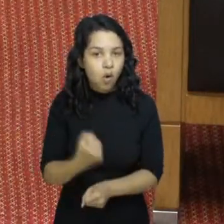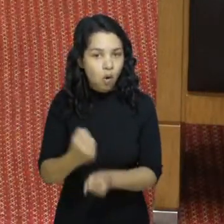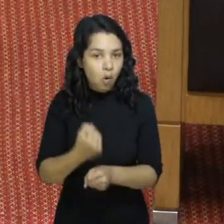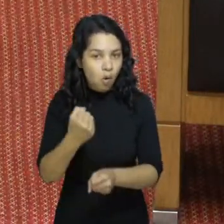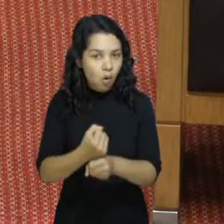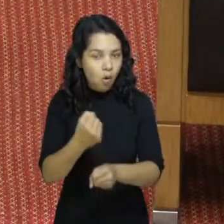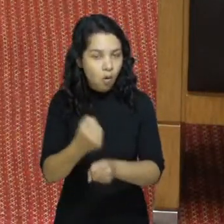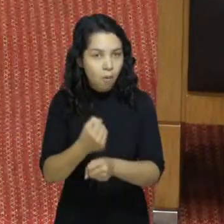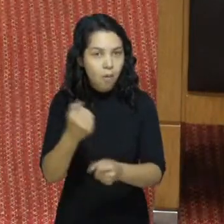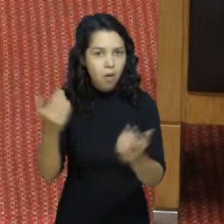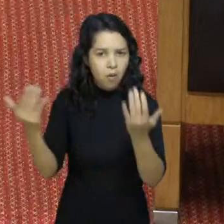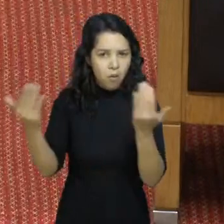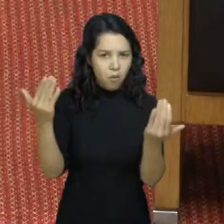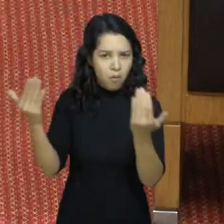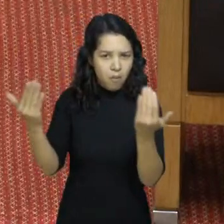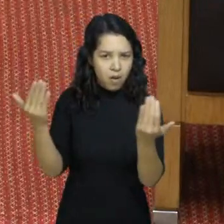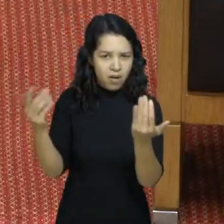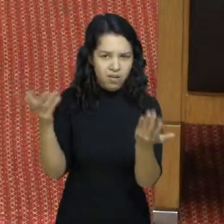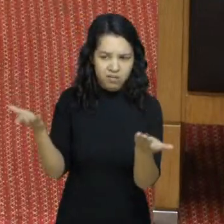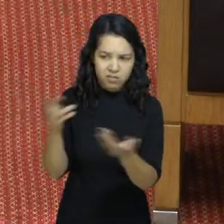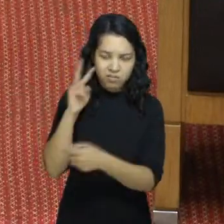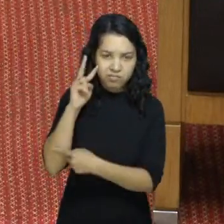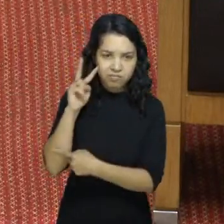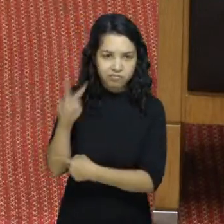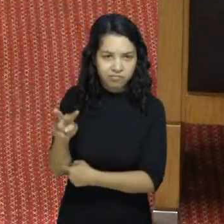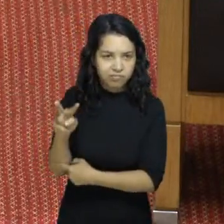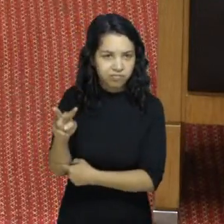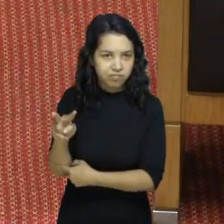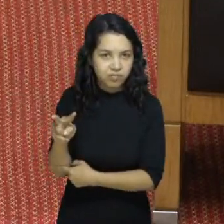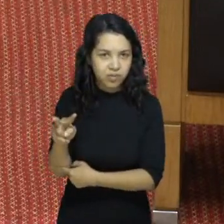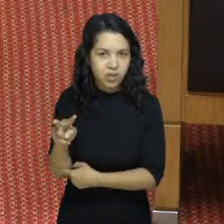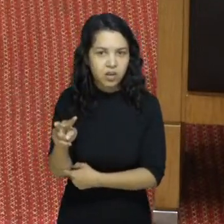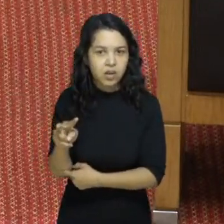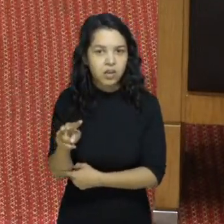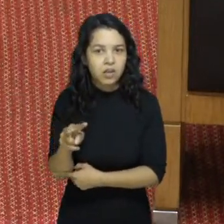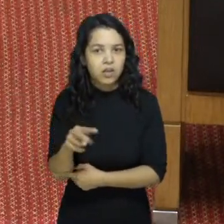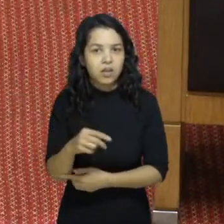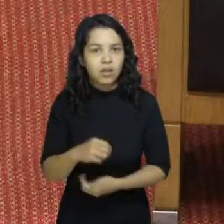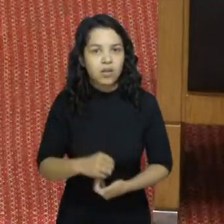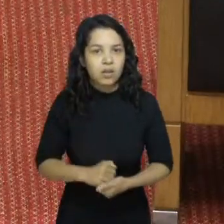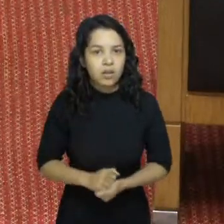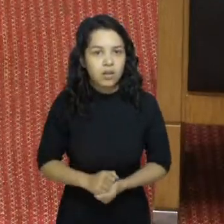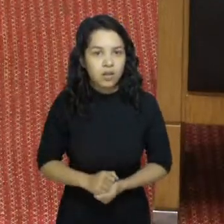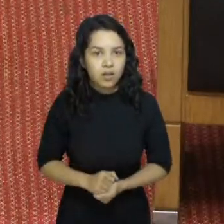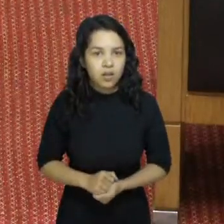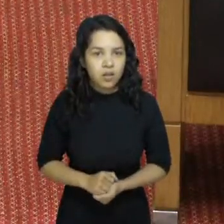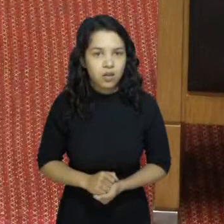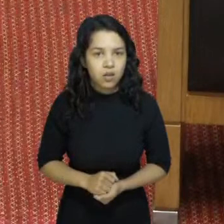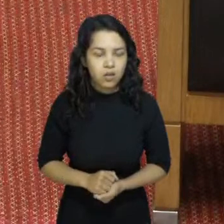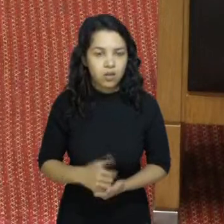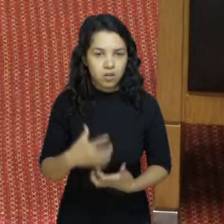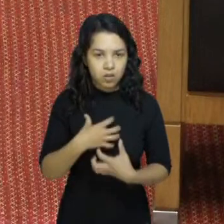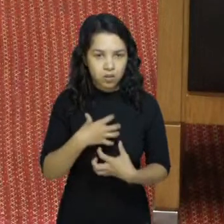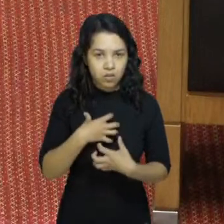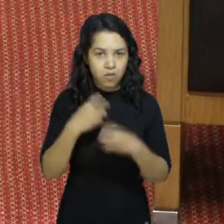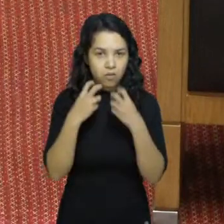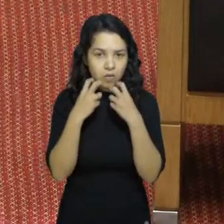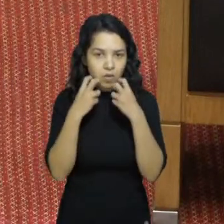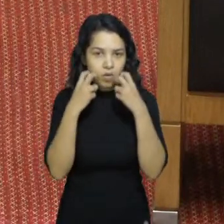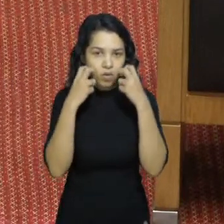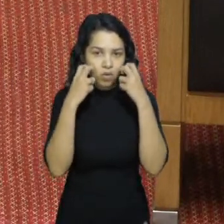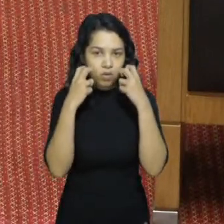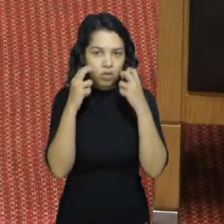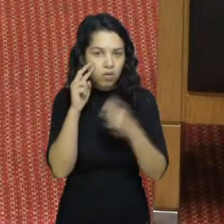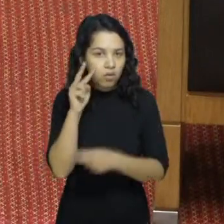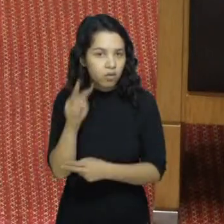comparado a isso que eu vi hoje né eu eu sabe eu me envergonho em ver